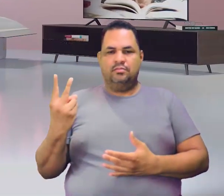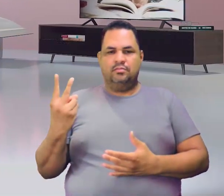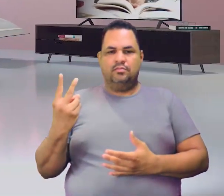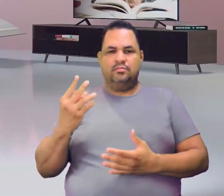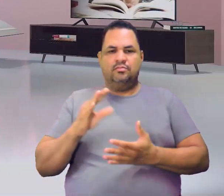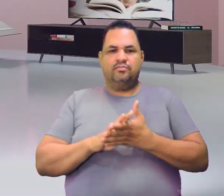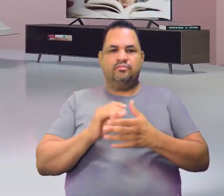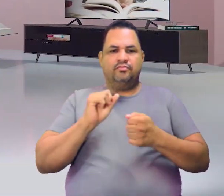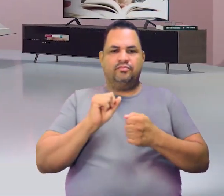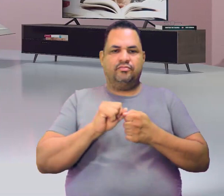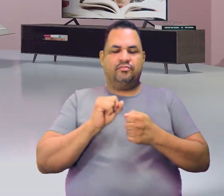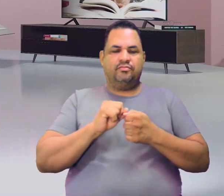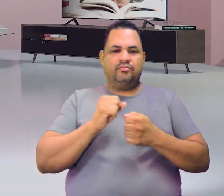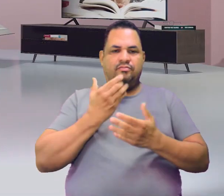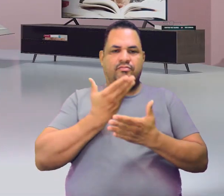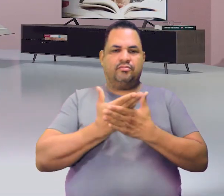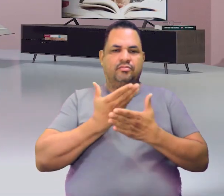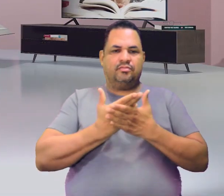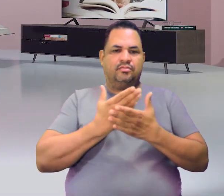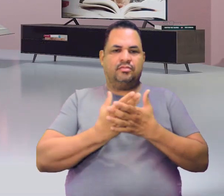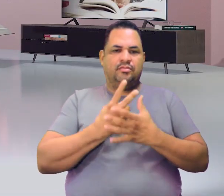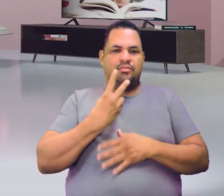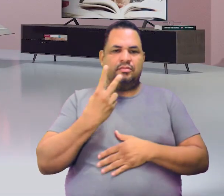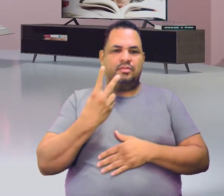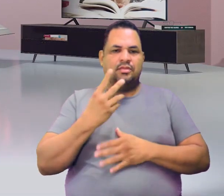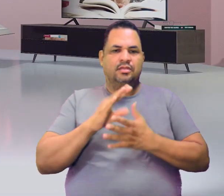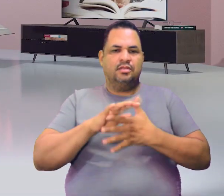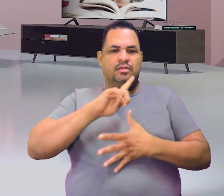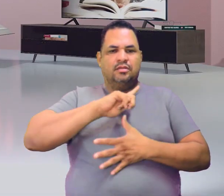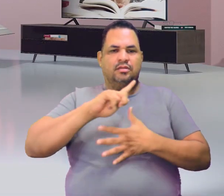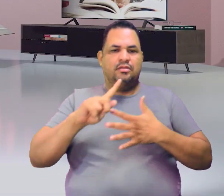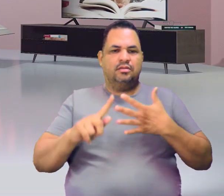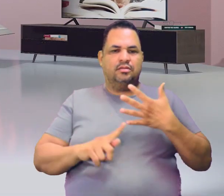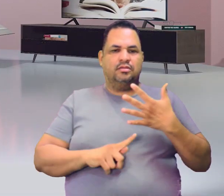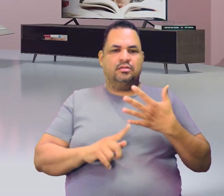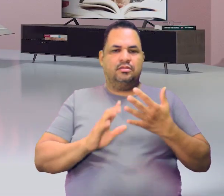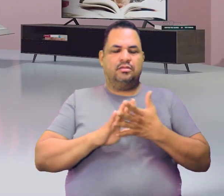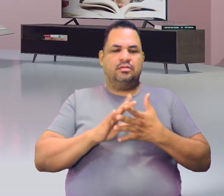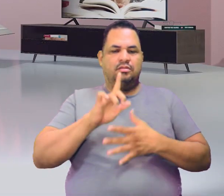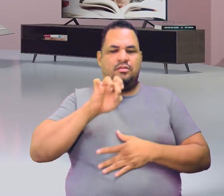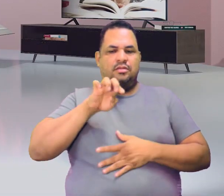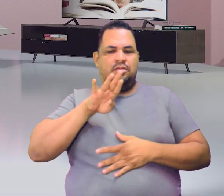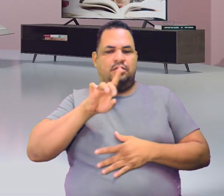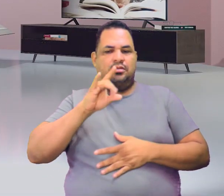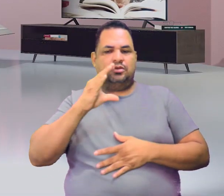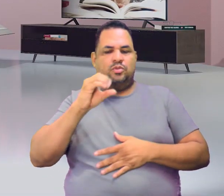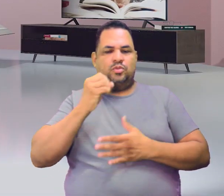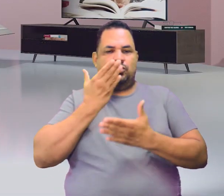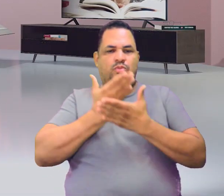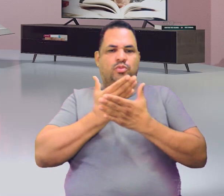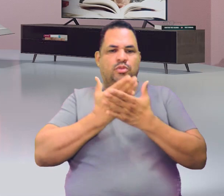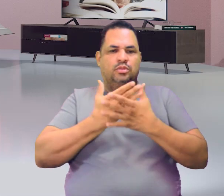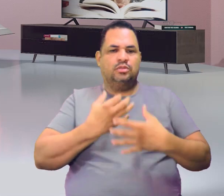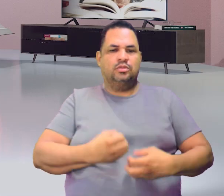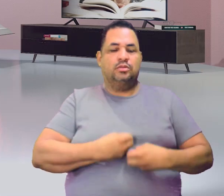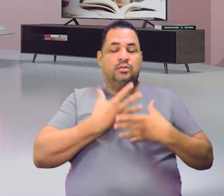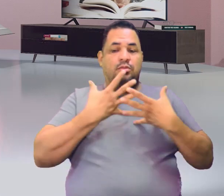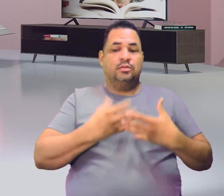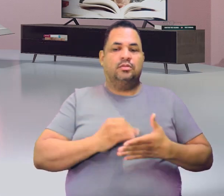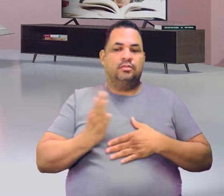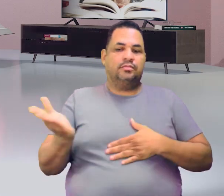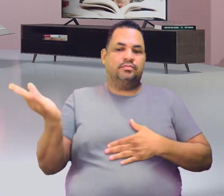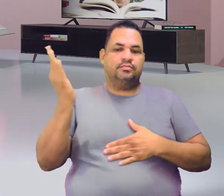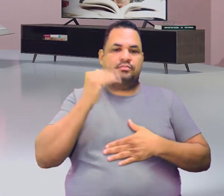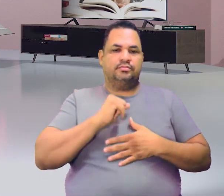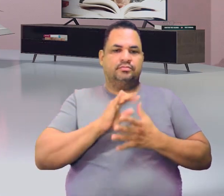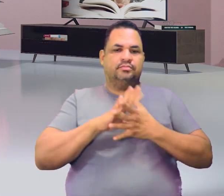29.2. Vamos estudar o gênero literário, parte 2. O gênero que? O lírico, o estudo do poema. Vamos